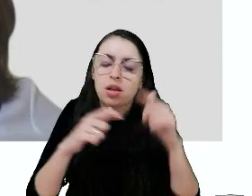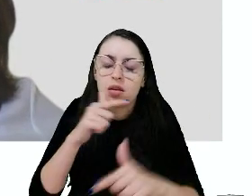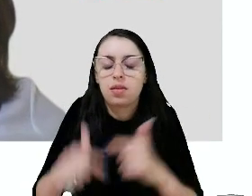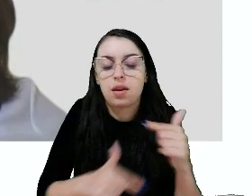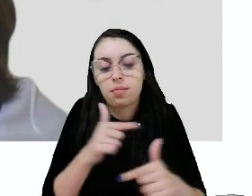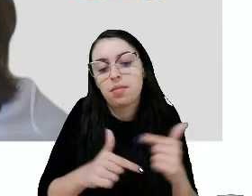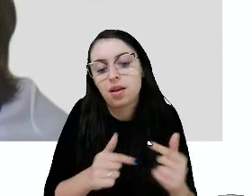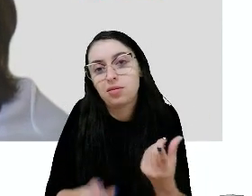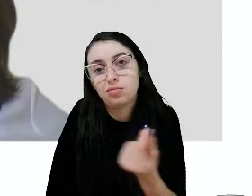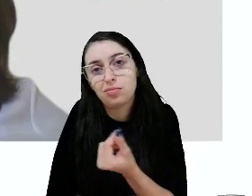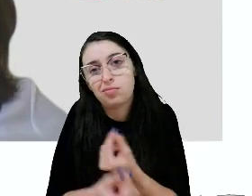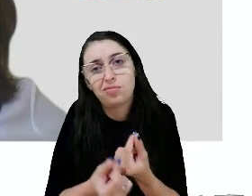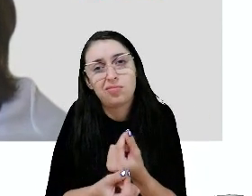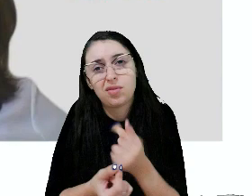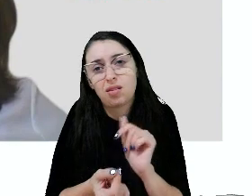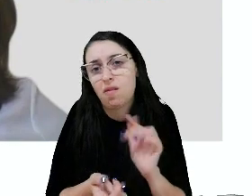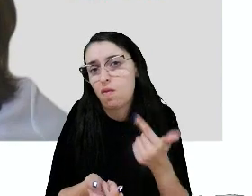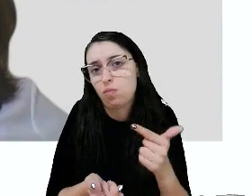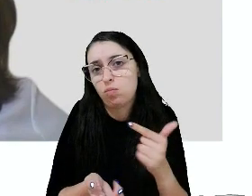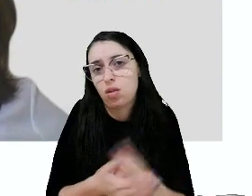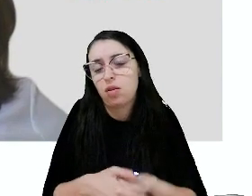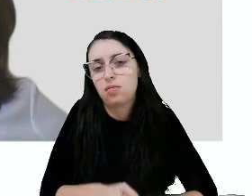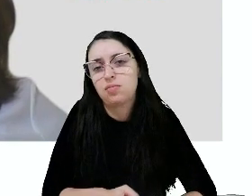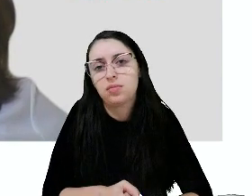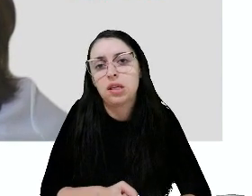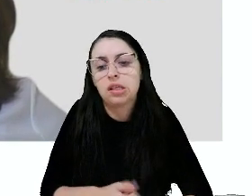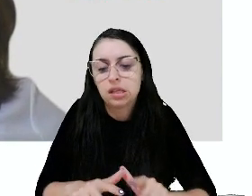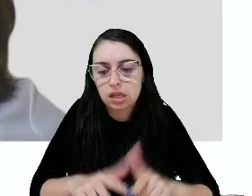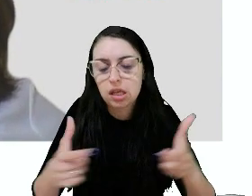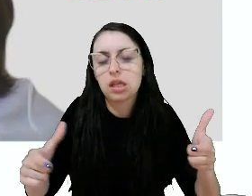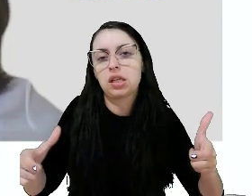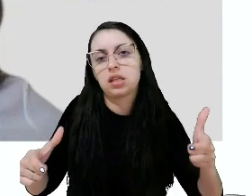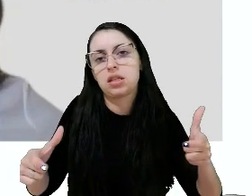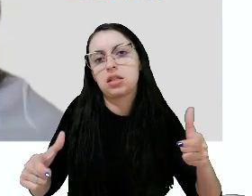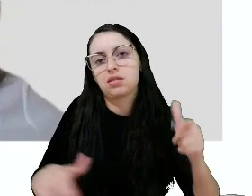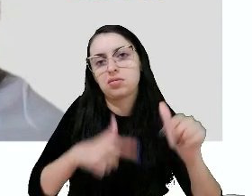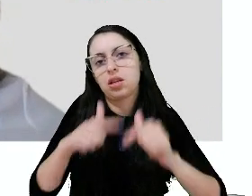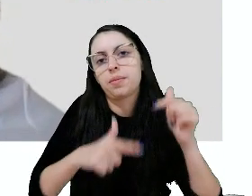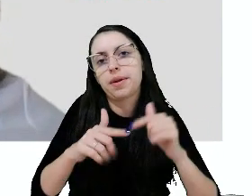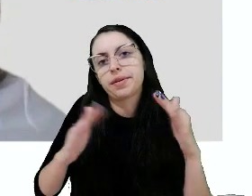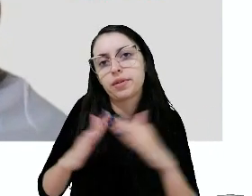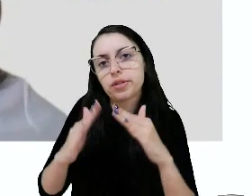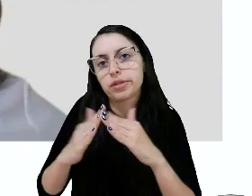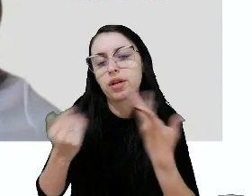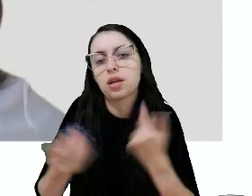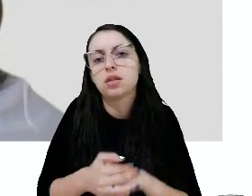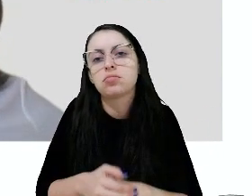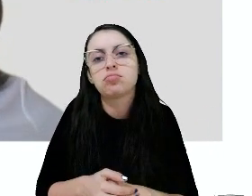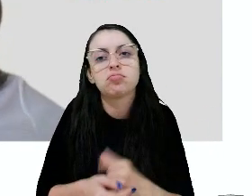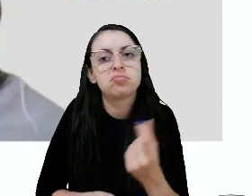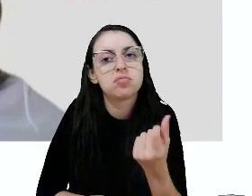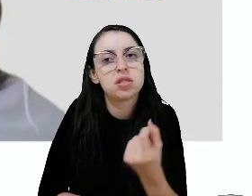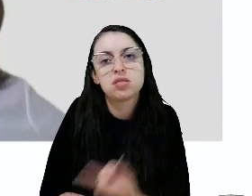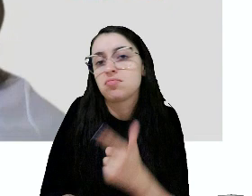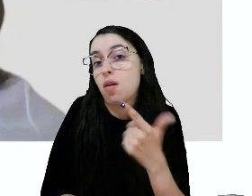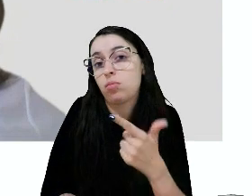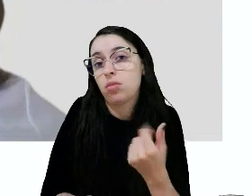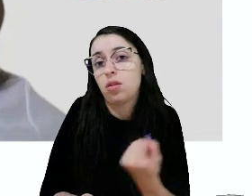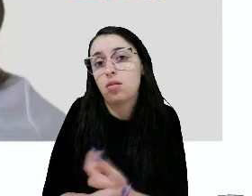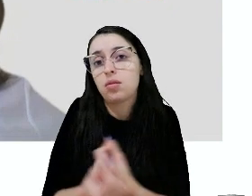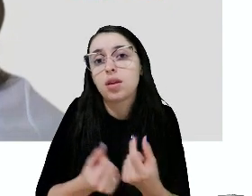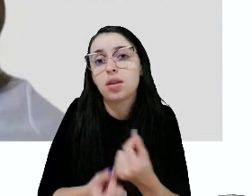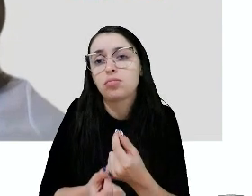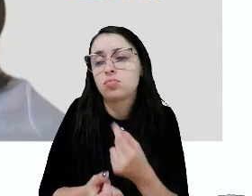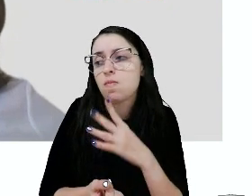abaladas pelo trabalho não remunerado, né? A carga do trabalho dentro de casa, não remunerada,